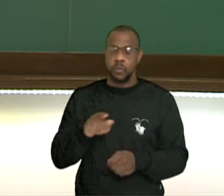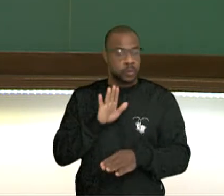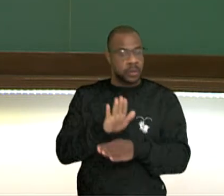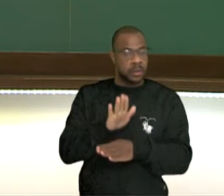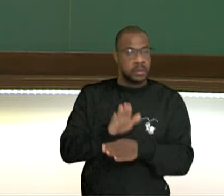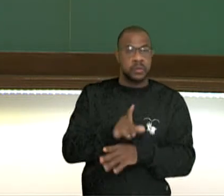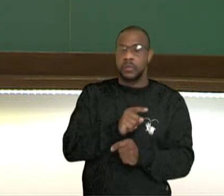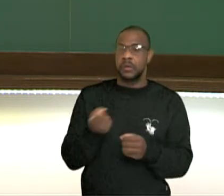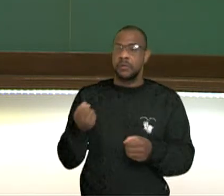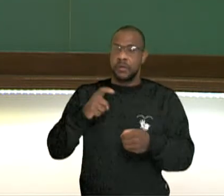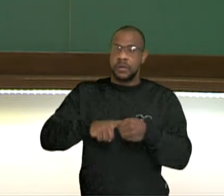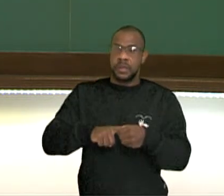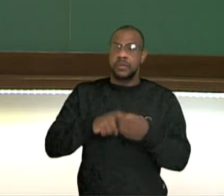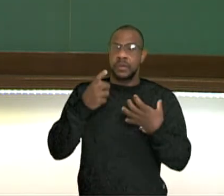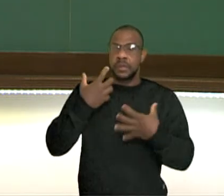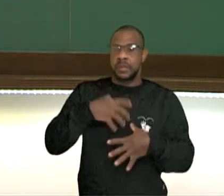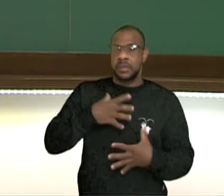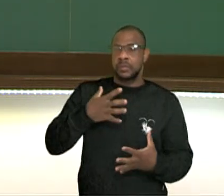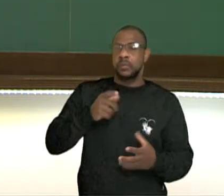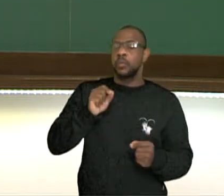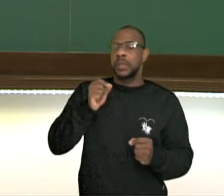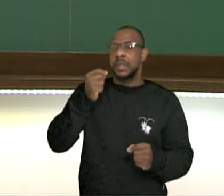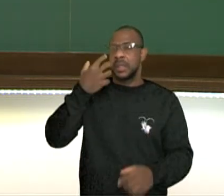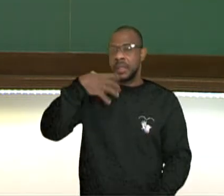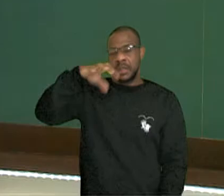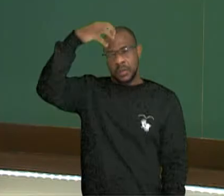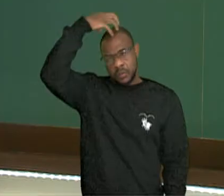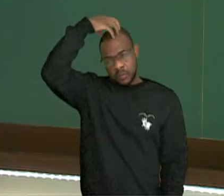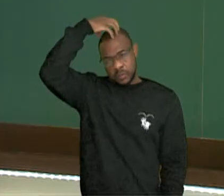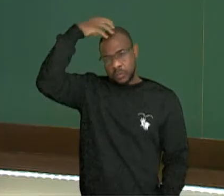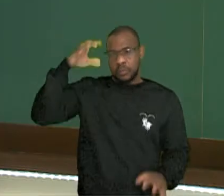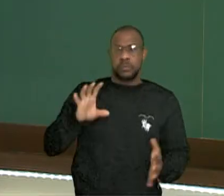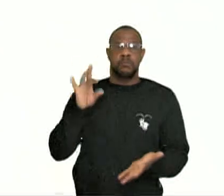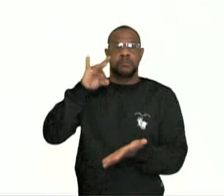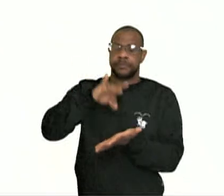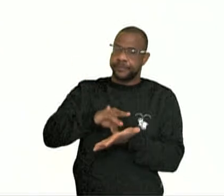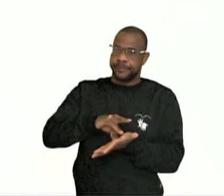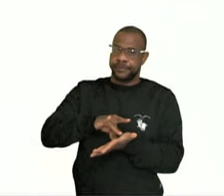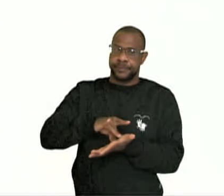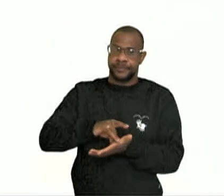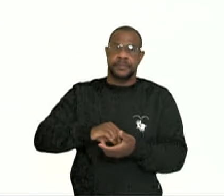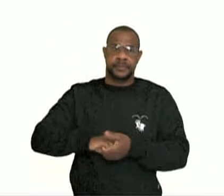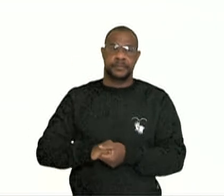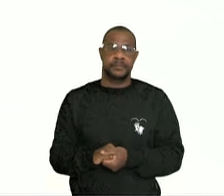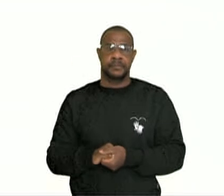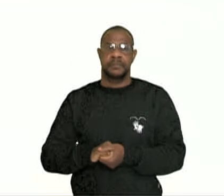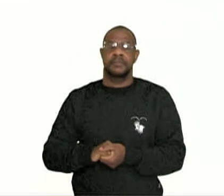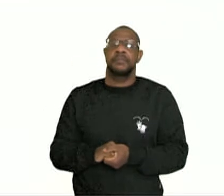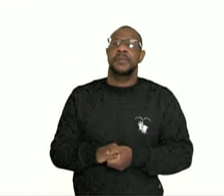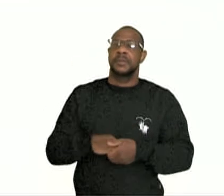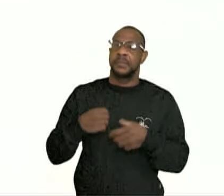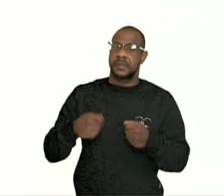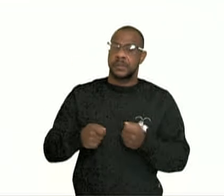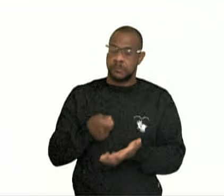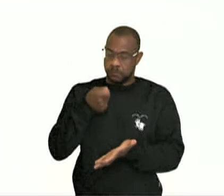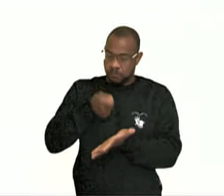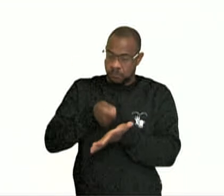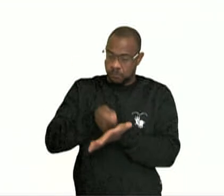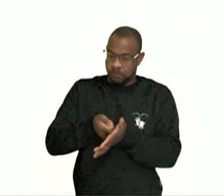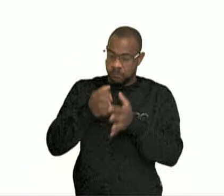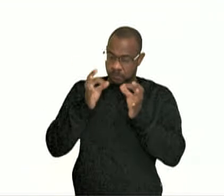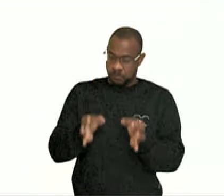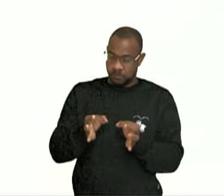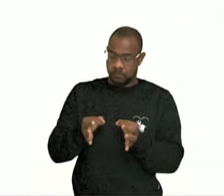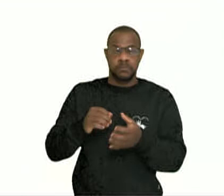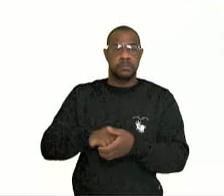o retorno da monarquia absolutista e também essa diferença de quem era mais radical também precisa ser vista aqui, né? A